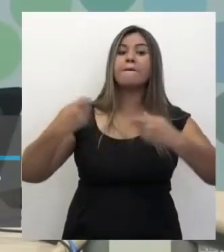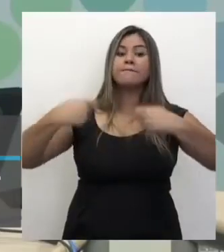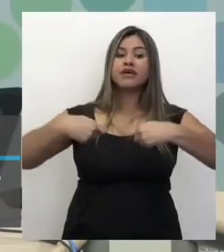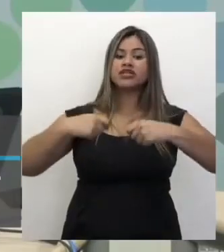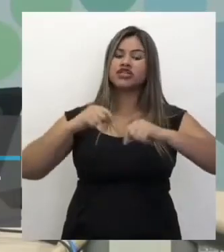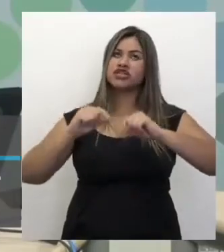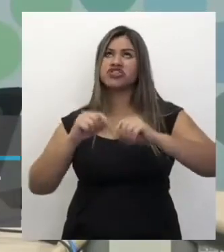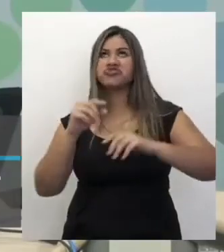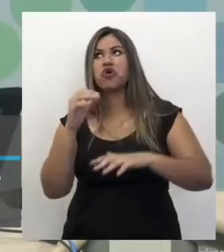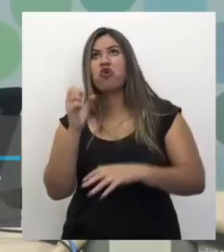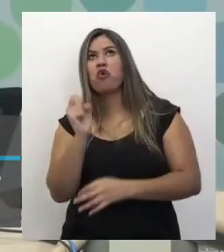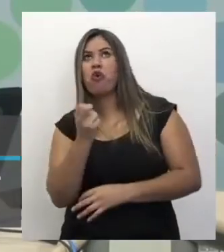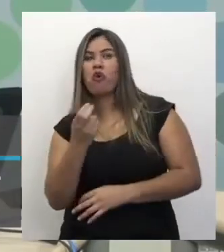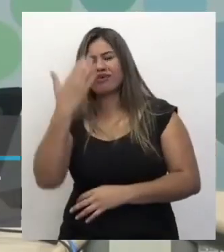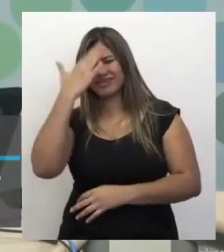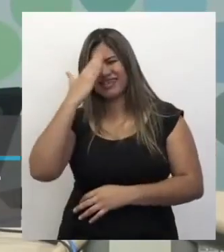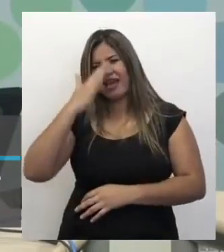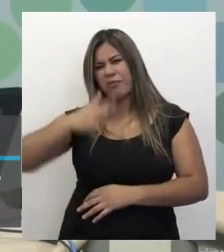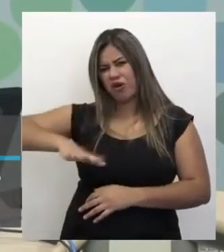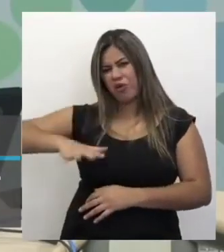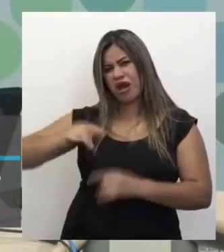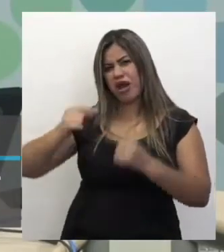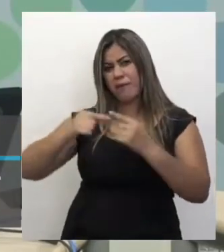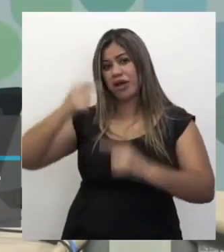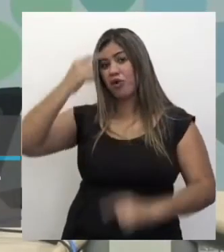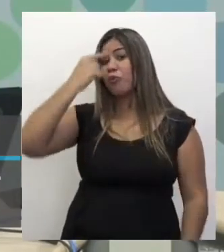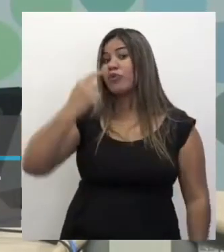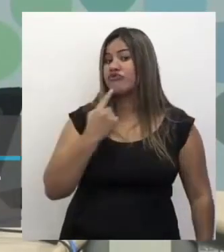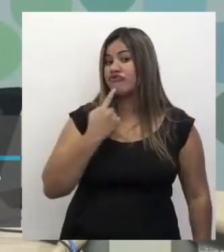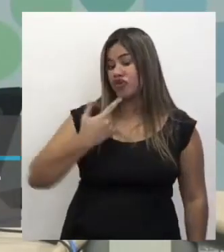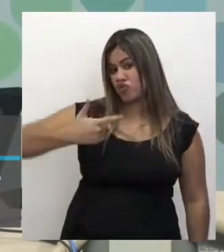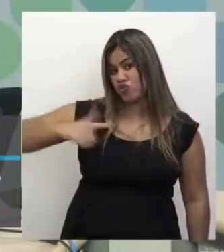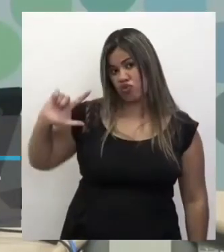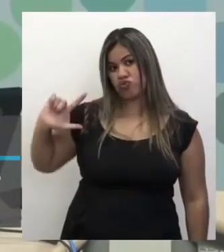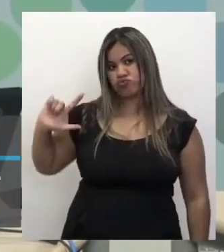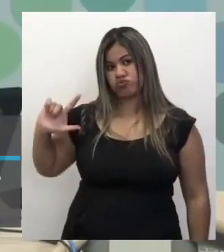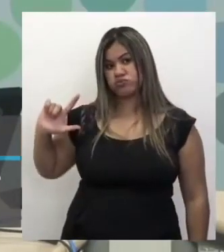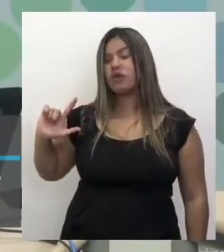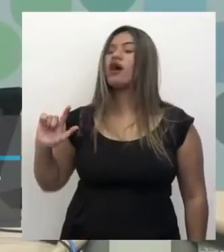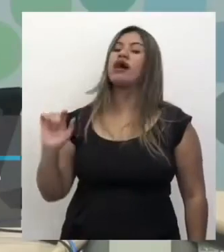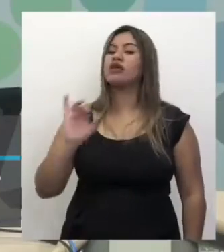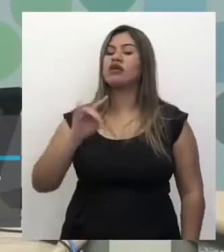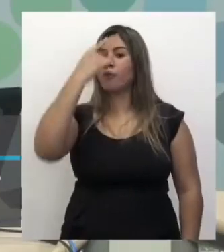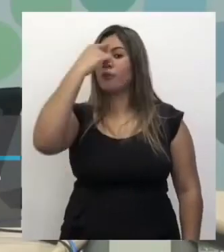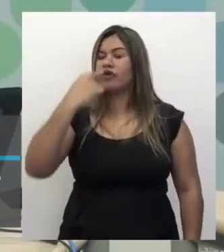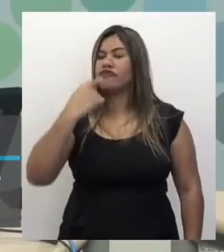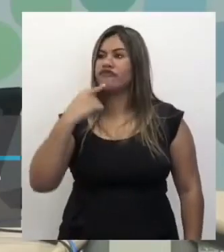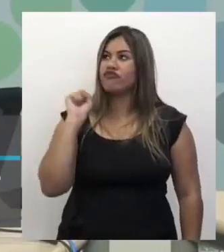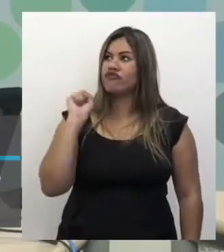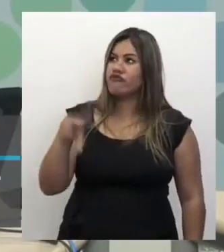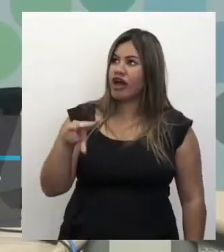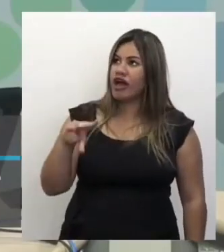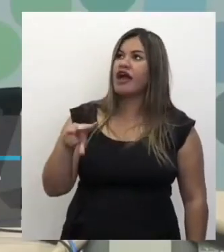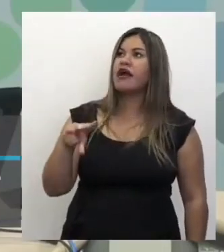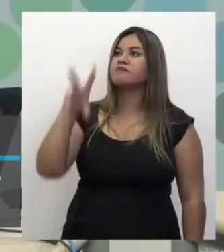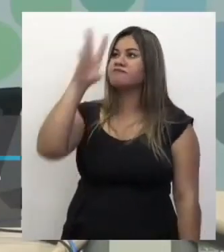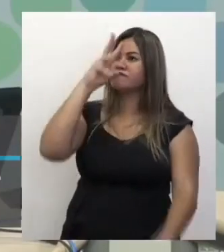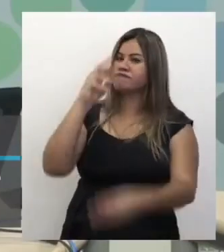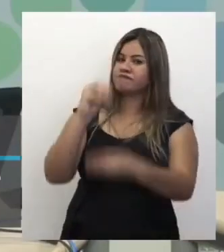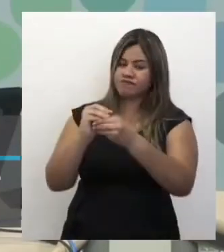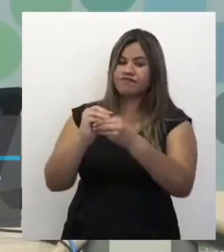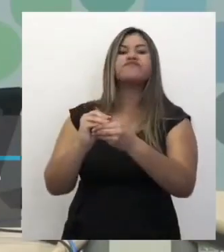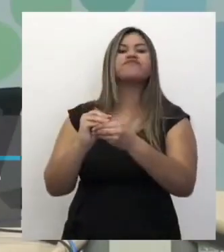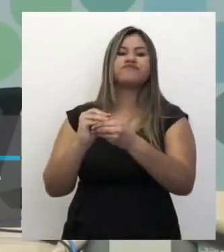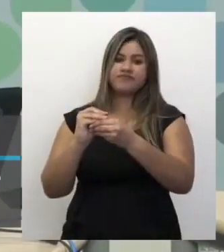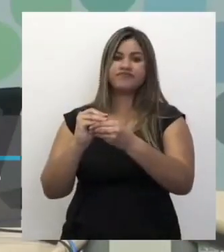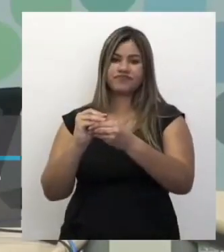deduz ou subentende mais ou menos qual o perfil desse outro. E por esse perfil que a gente cria, né, em relação a esse